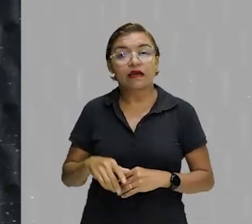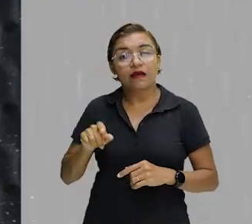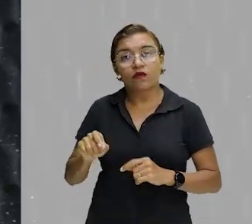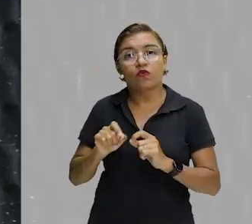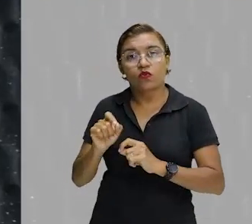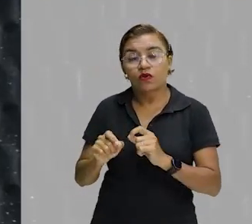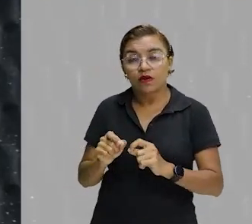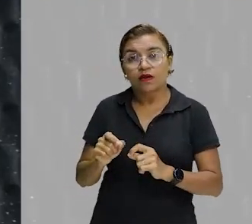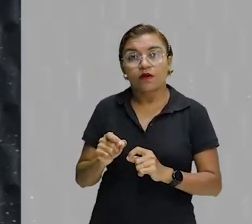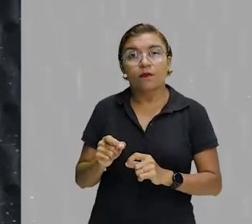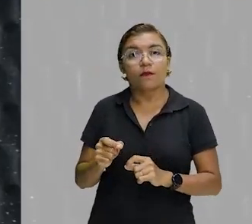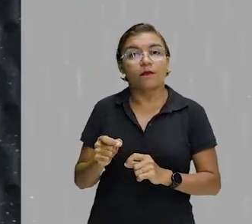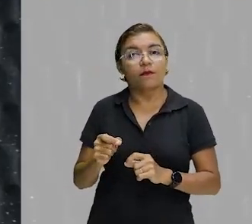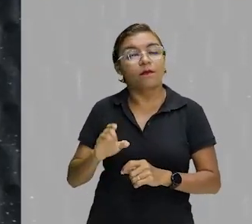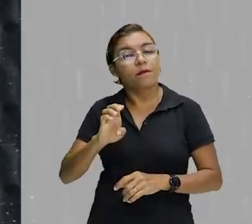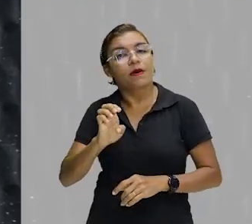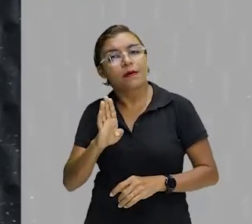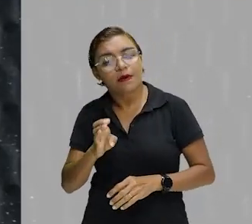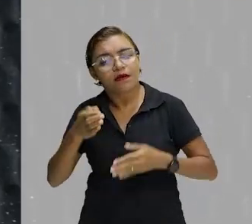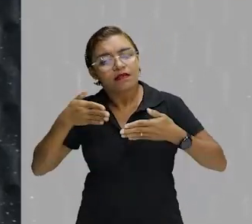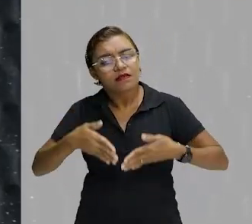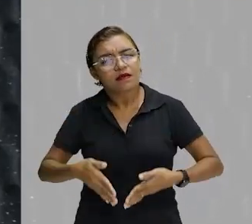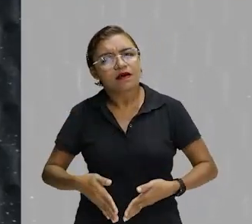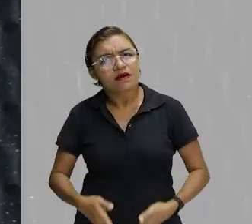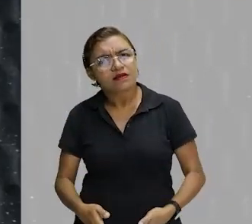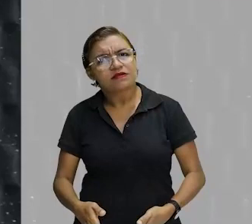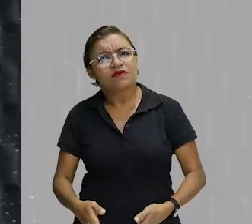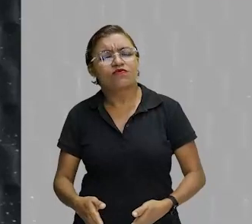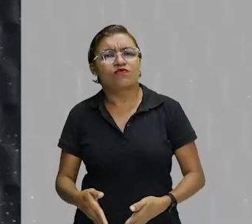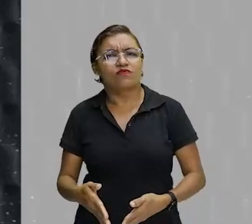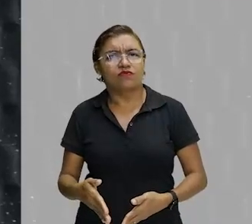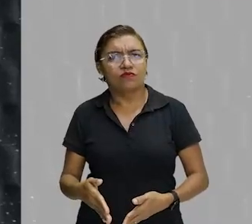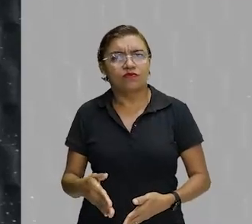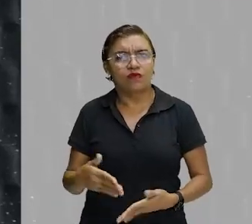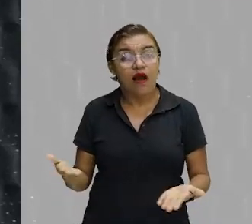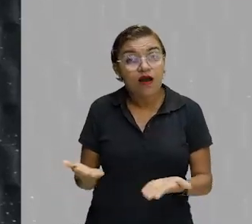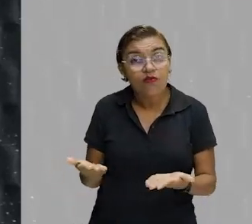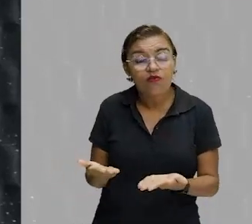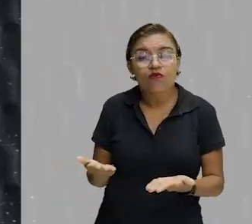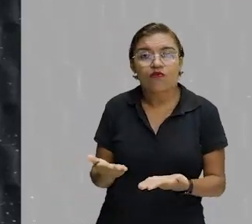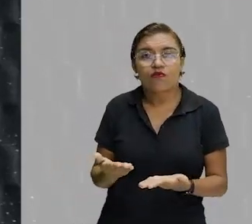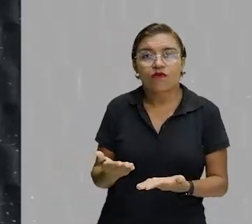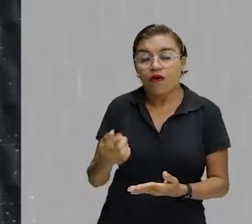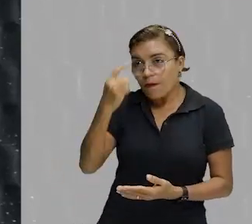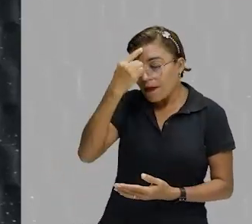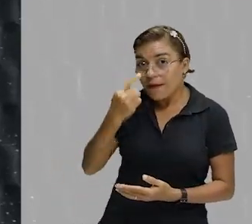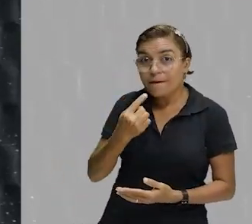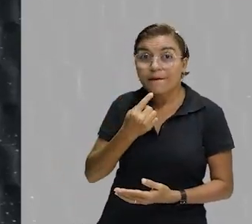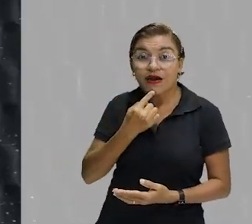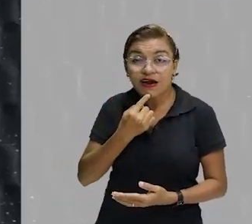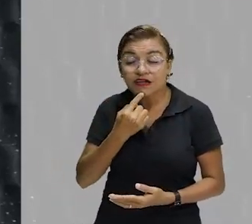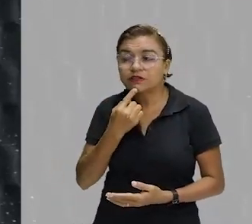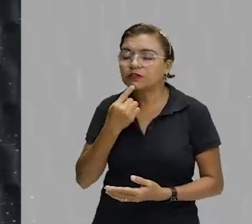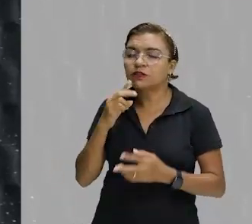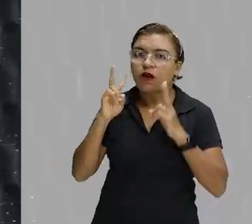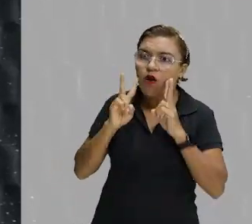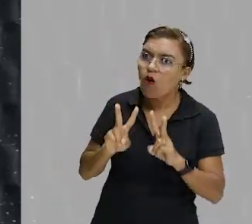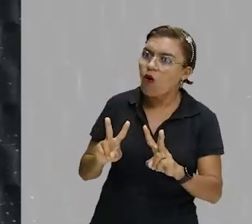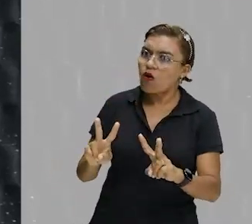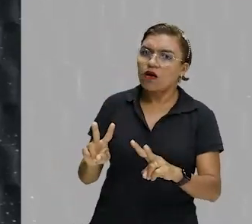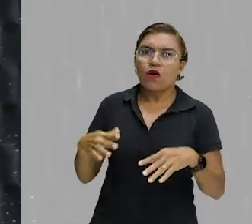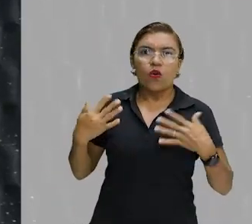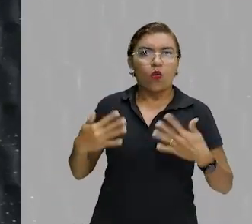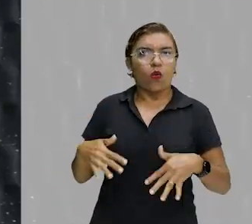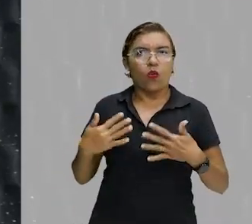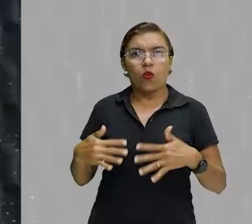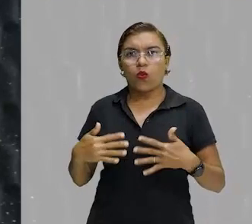acabou de nascer. Ele acabou de sair do útero, então não é uma imagem divina, mas ao mesmo tempo é uma imagem assustadora. E o